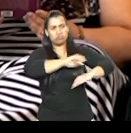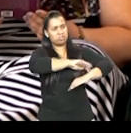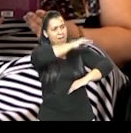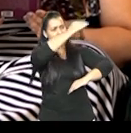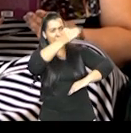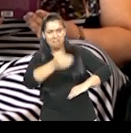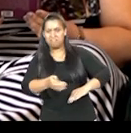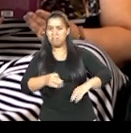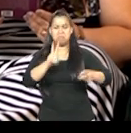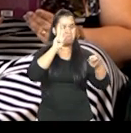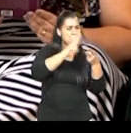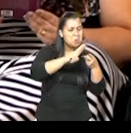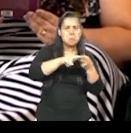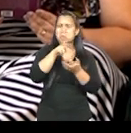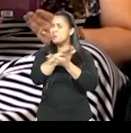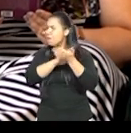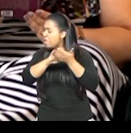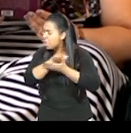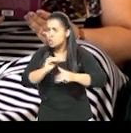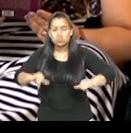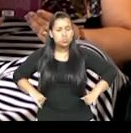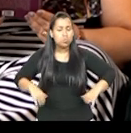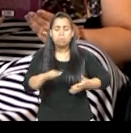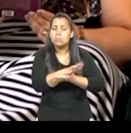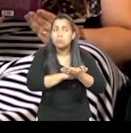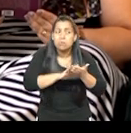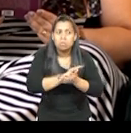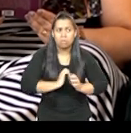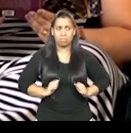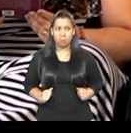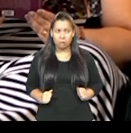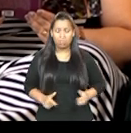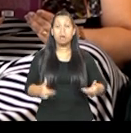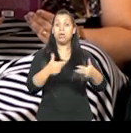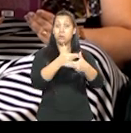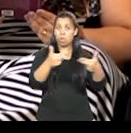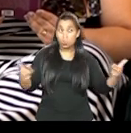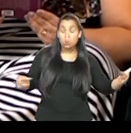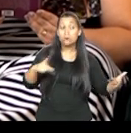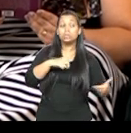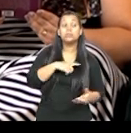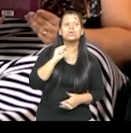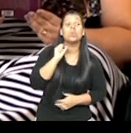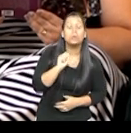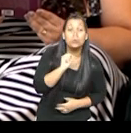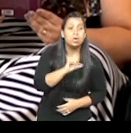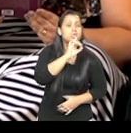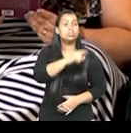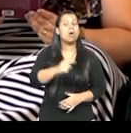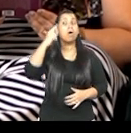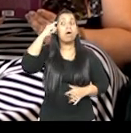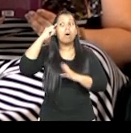nem prisioneiros, nem torturas. Essas coisas existiam mesmo, era só